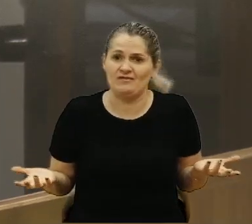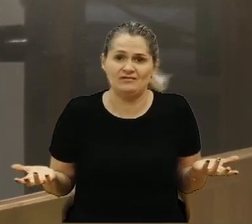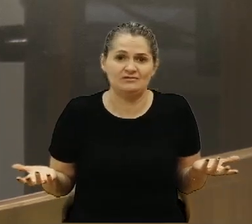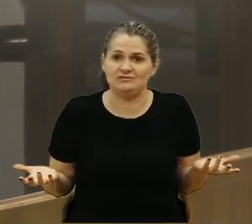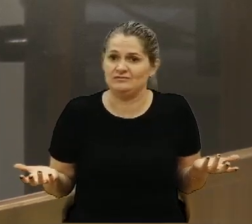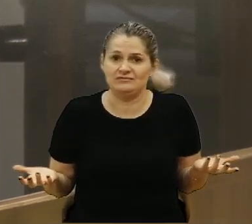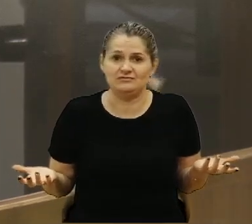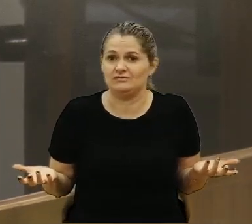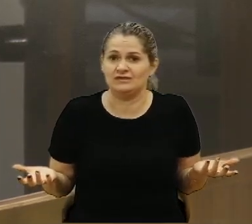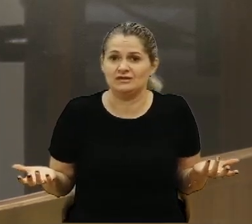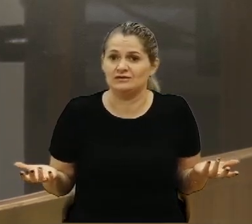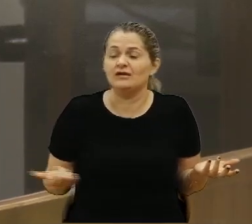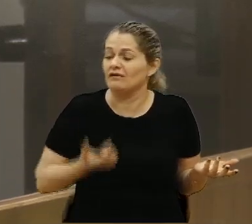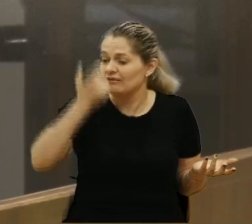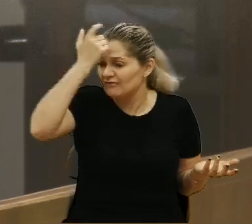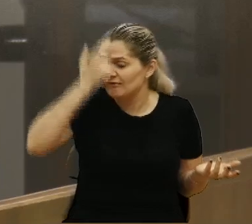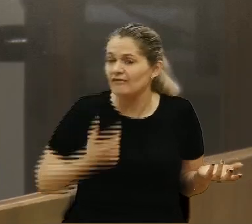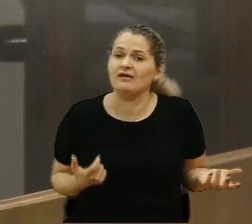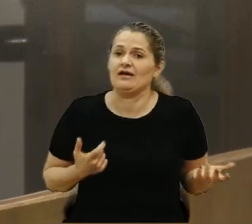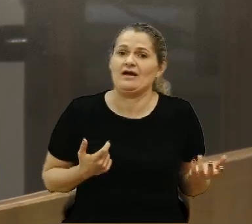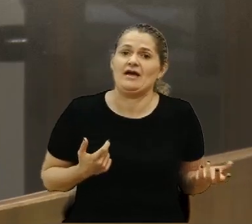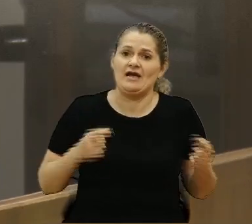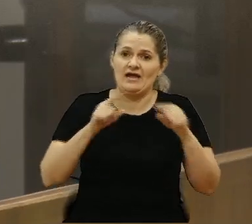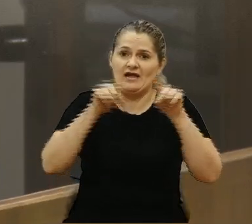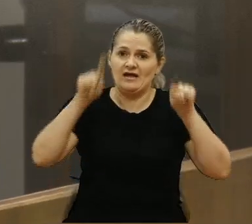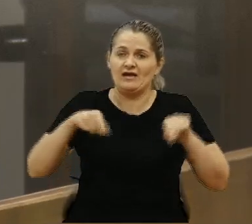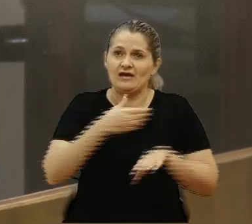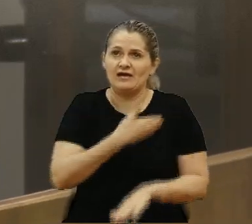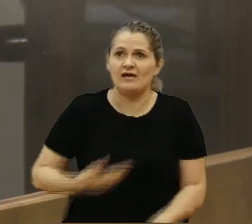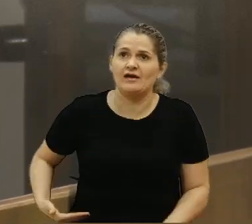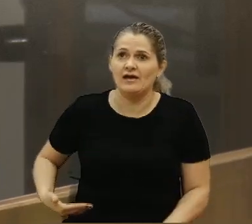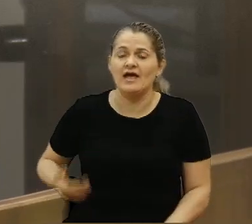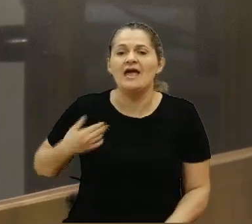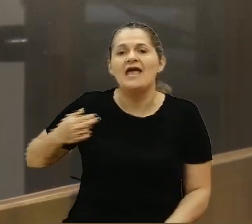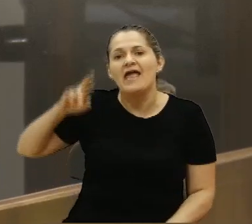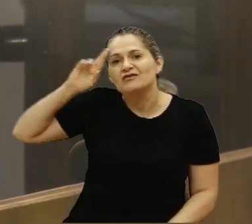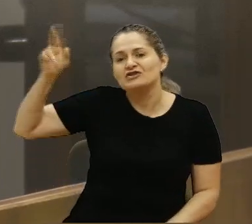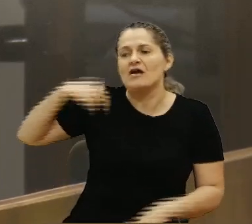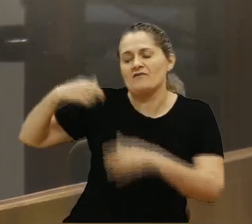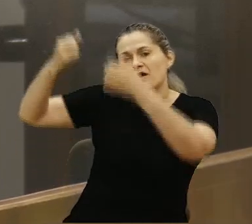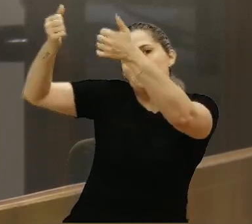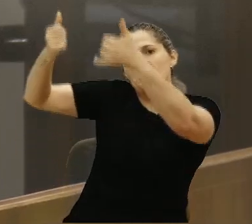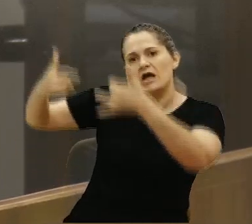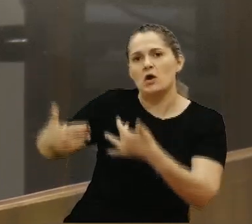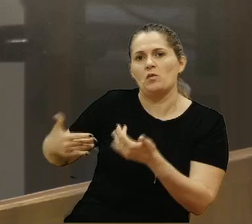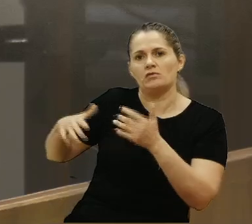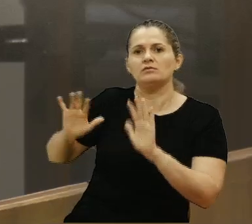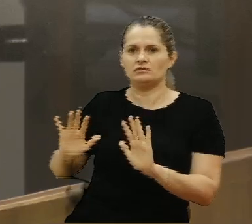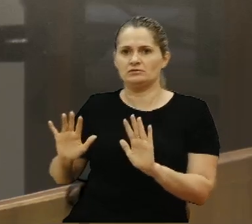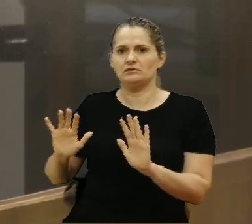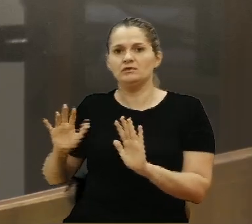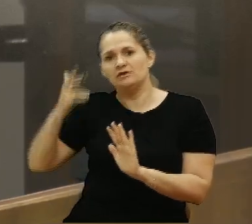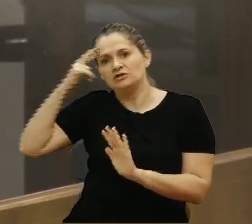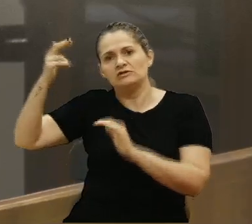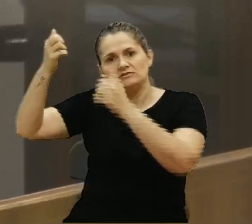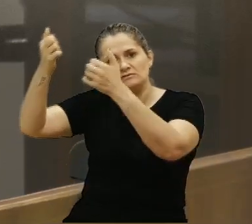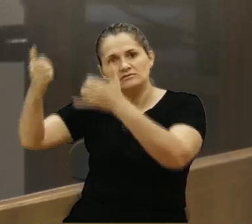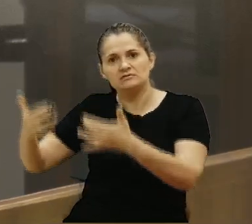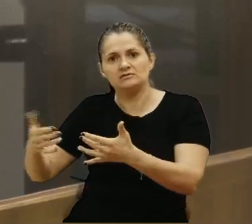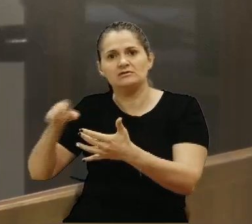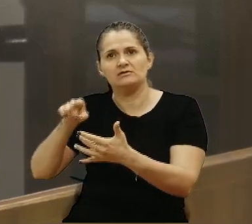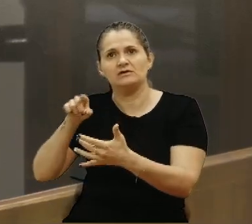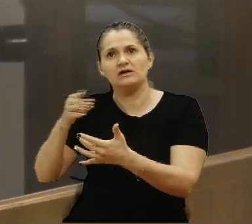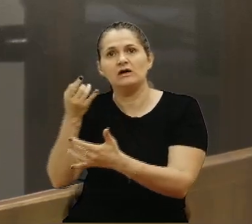Olha, eu sou servidora, eu devo explicação para a minha chefia. E a minha chefia, em